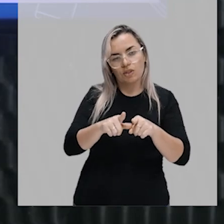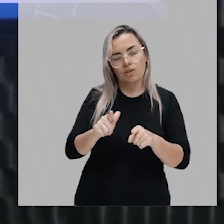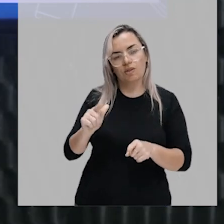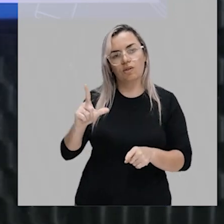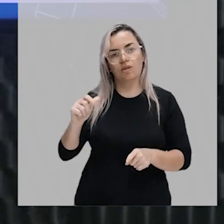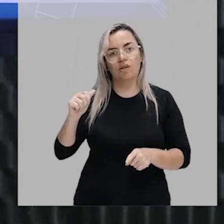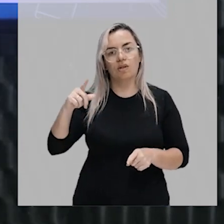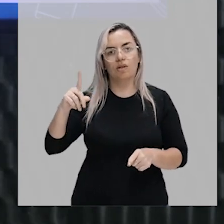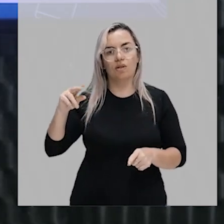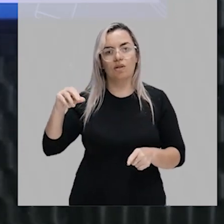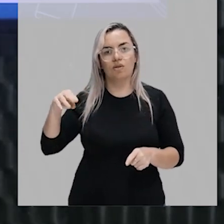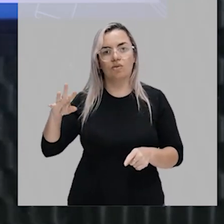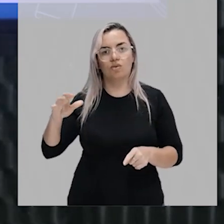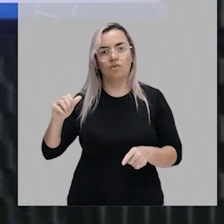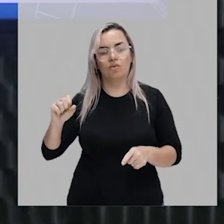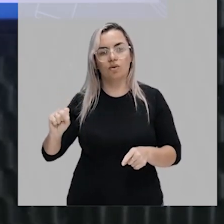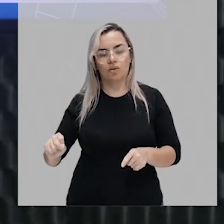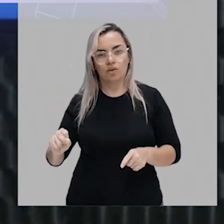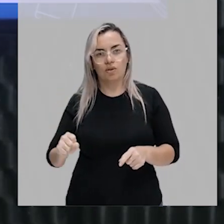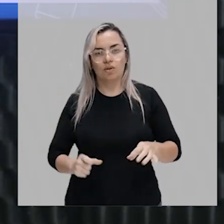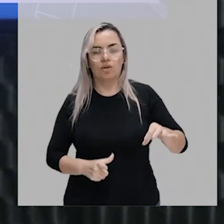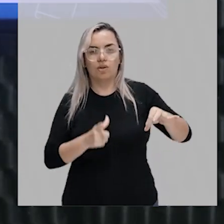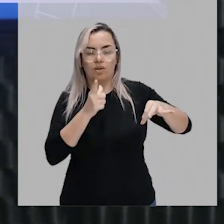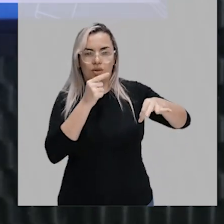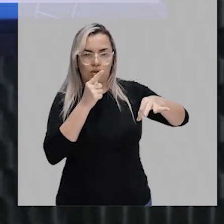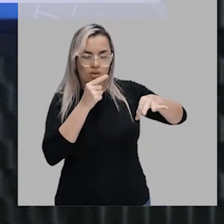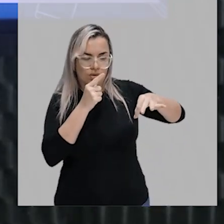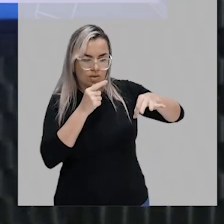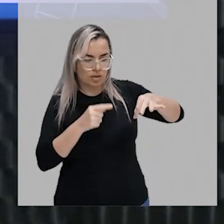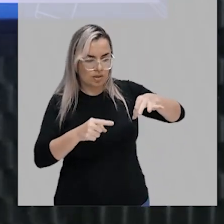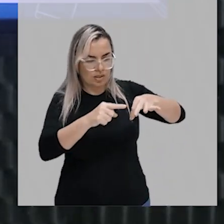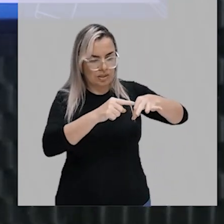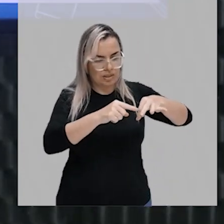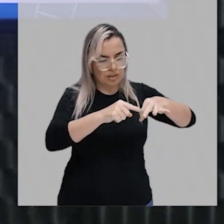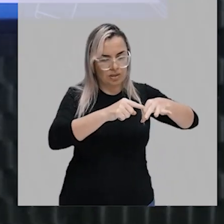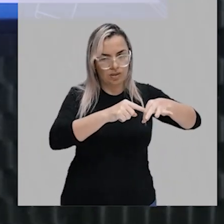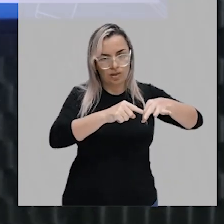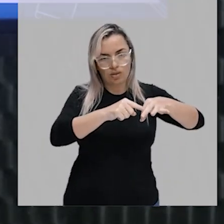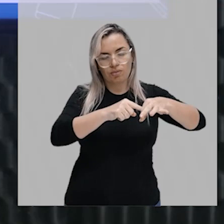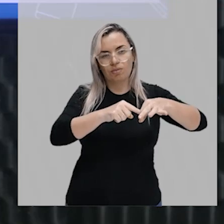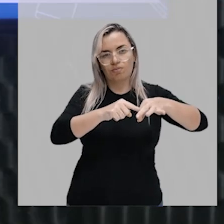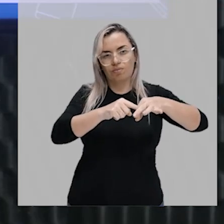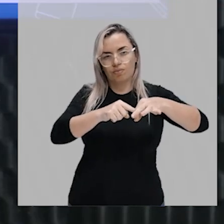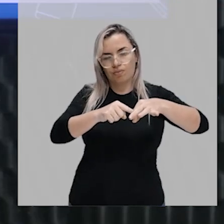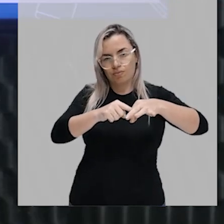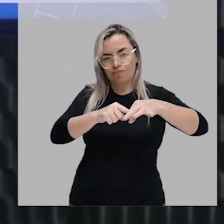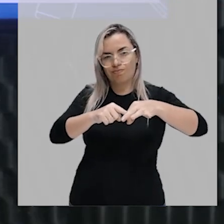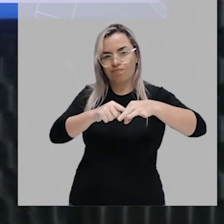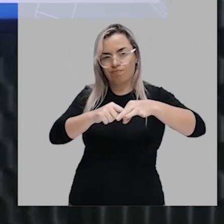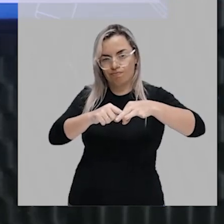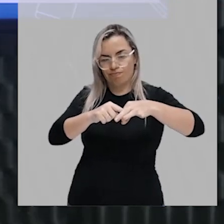um líquido que promove a lubrificação. A mulher, quando ela está no seu ato de excitação, ela vai